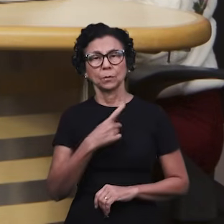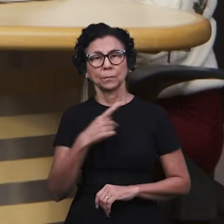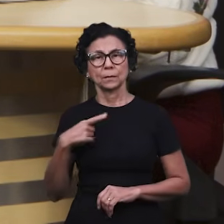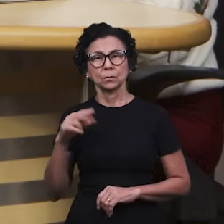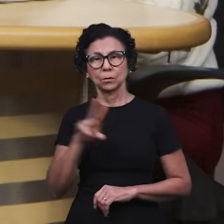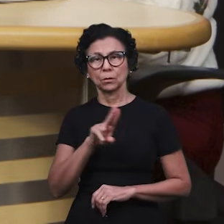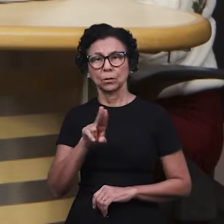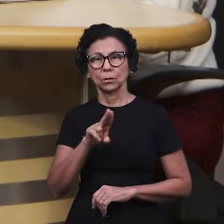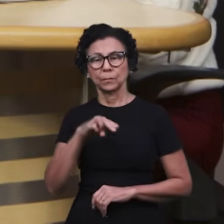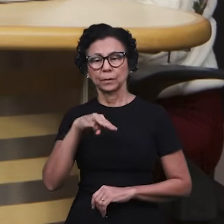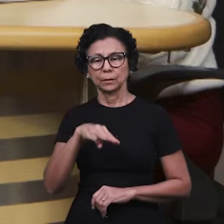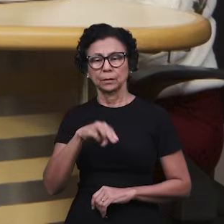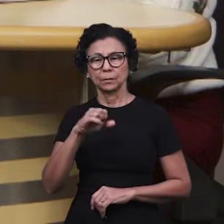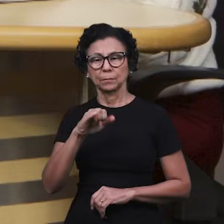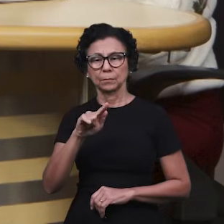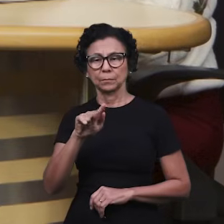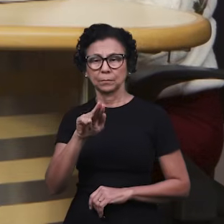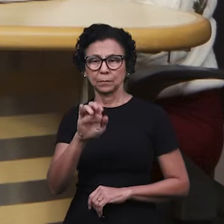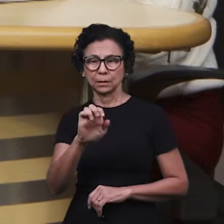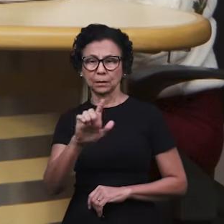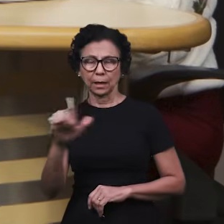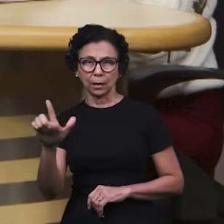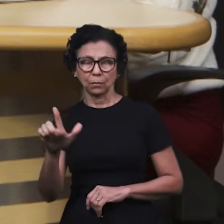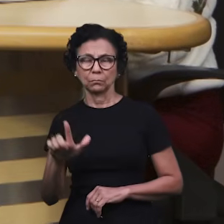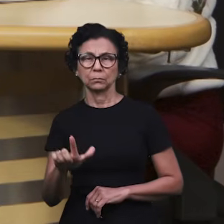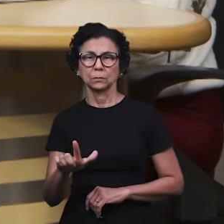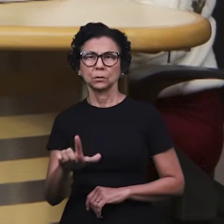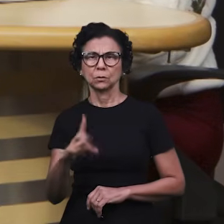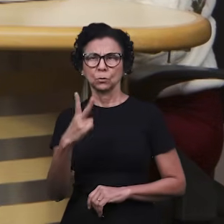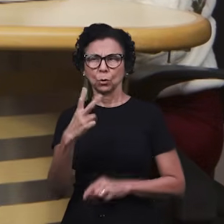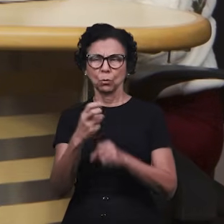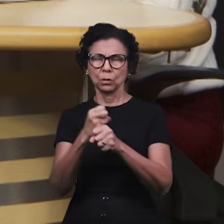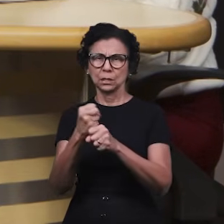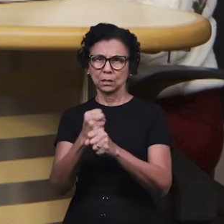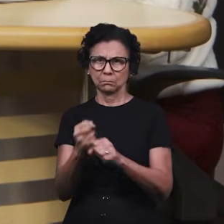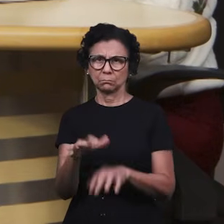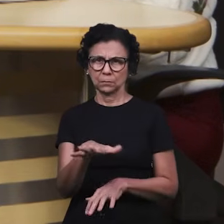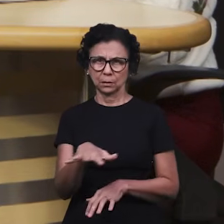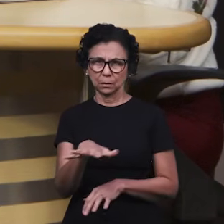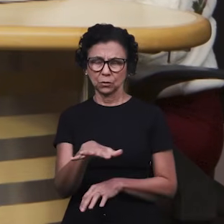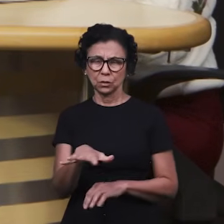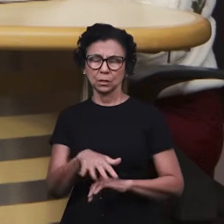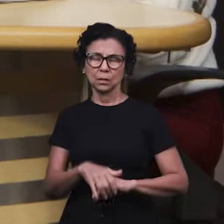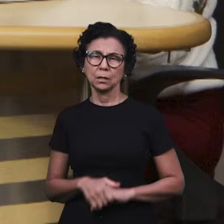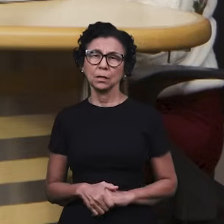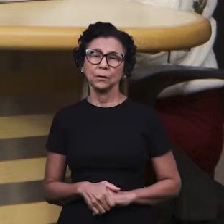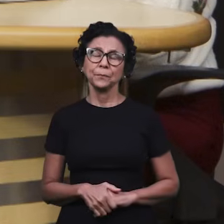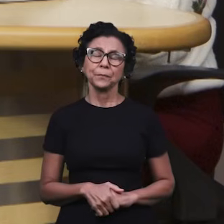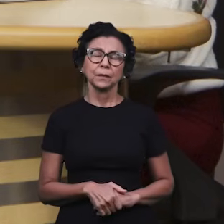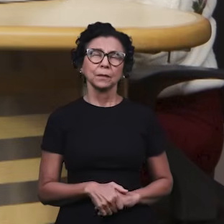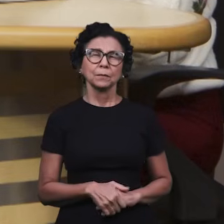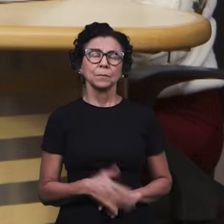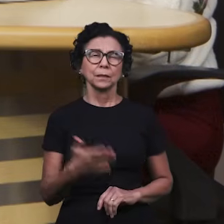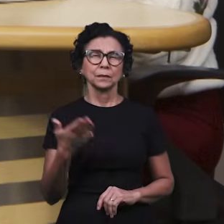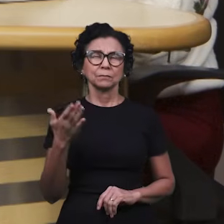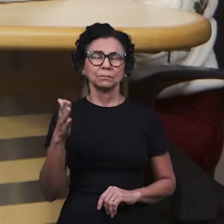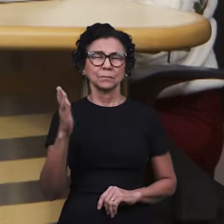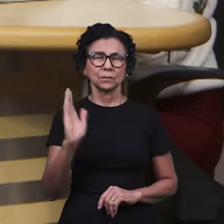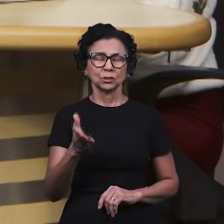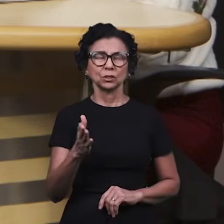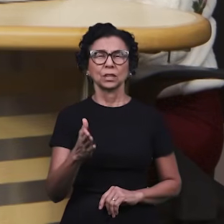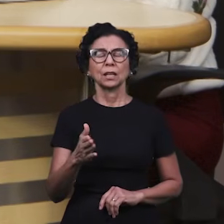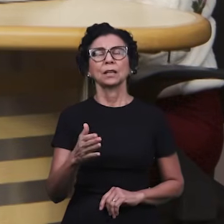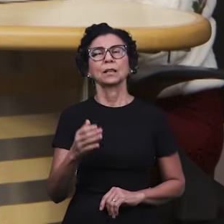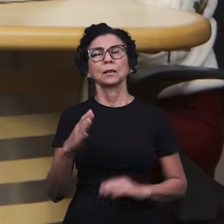lá há 2 anos, nós já passamos por algumas regiões, e hoje o Senhor nos chamou ali para a região sul do Pará. Já moramos em